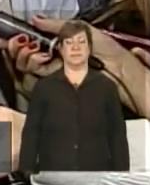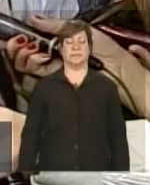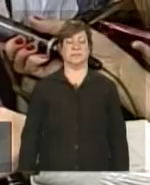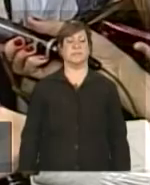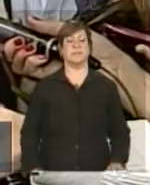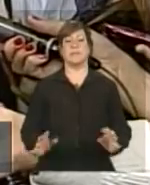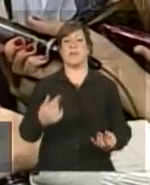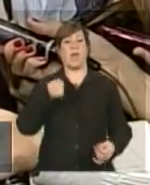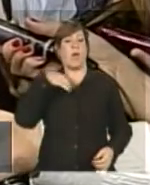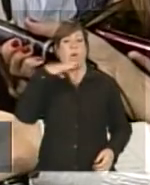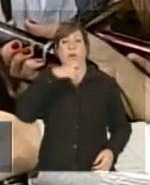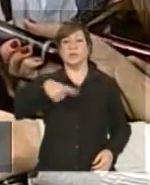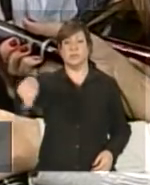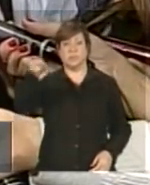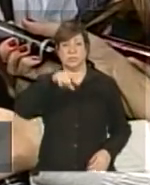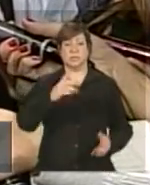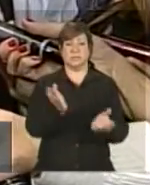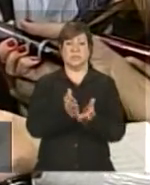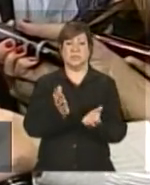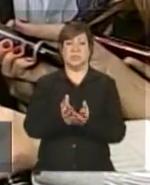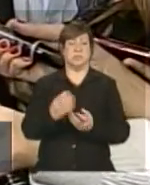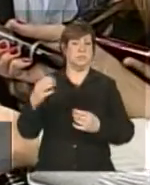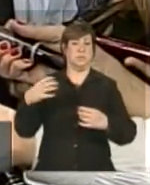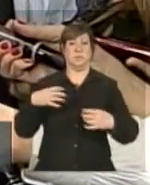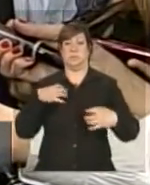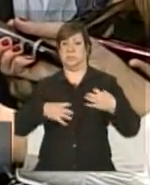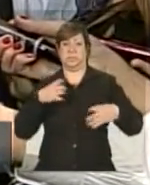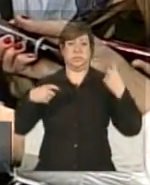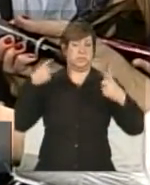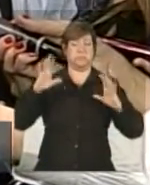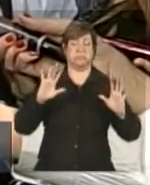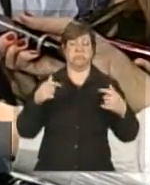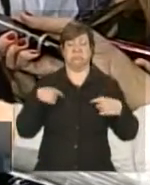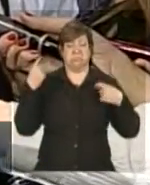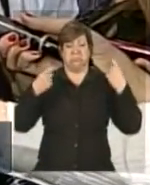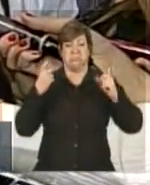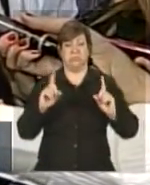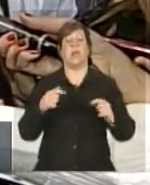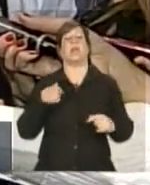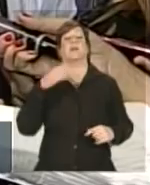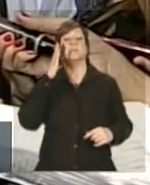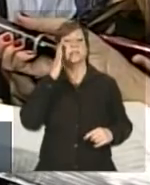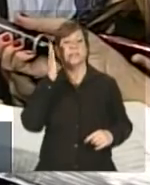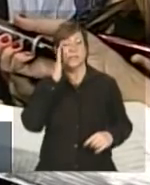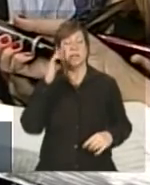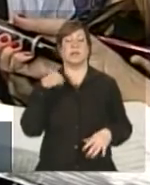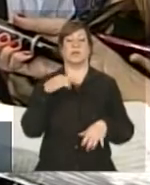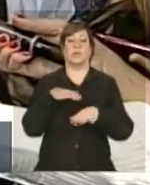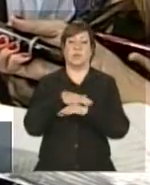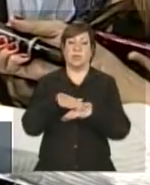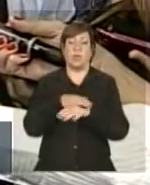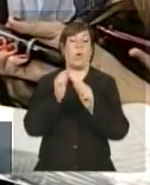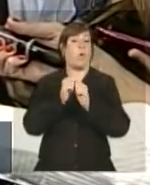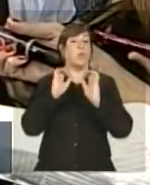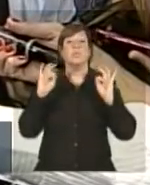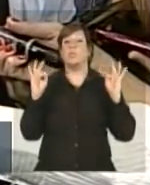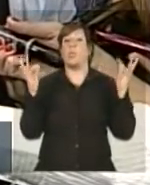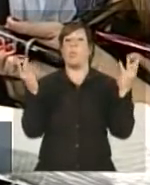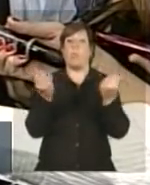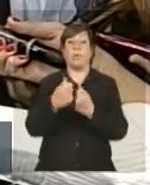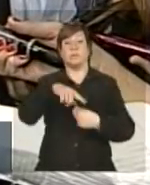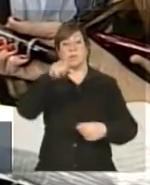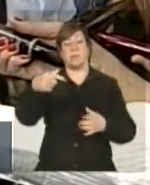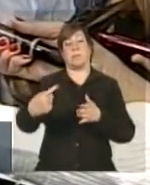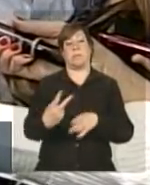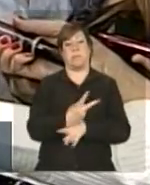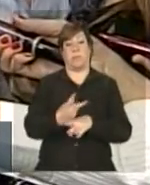que eles ficam em polvorosa. Para mim, não me importa. Eu saberei dialogar com todos aqueles que me